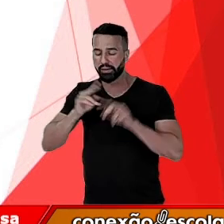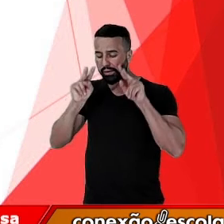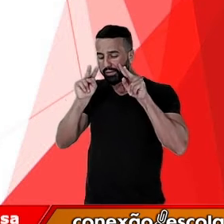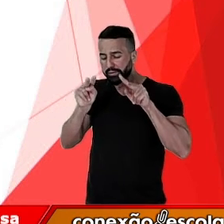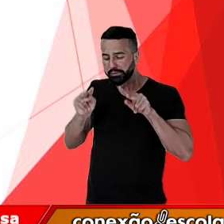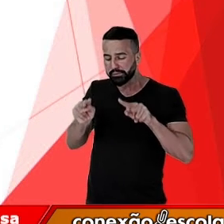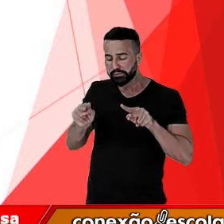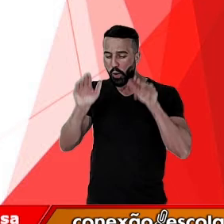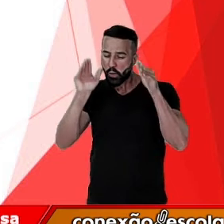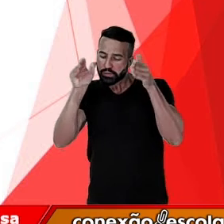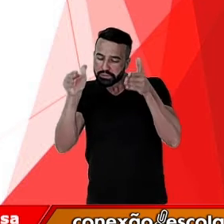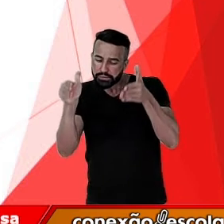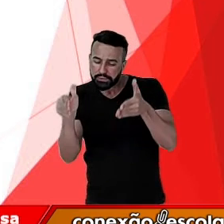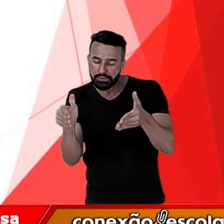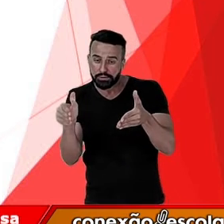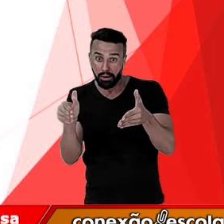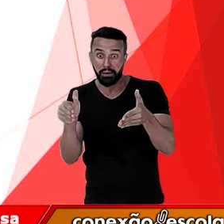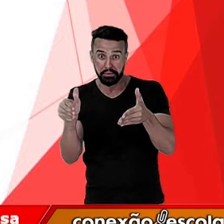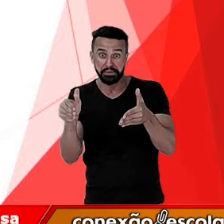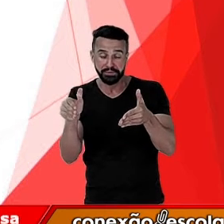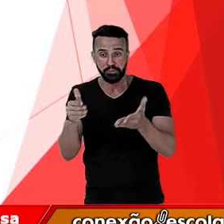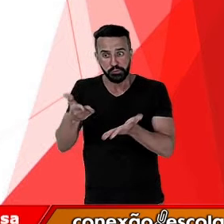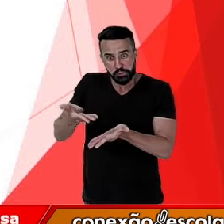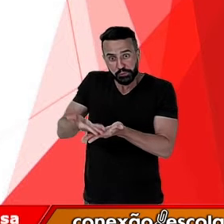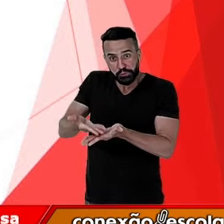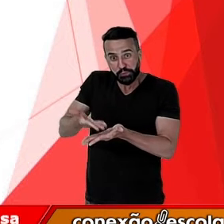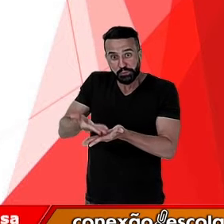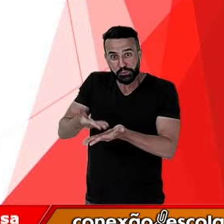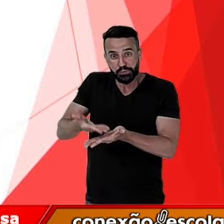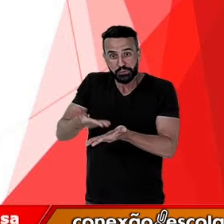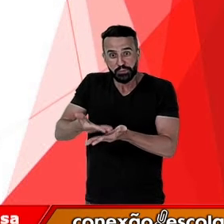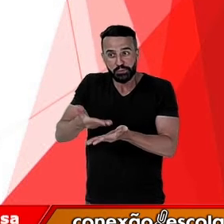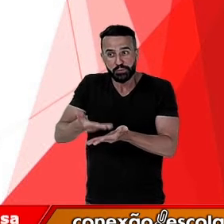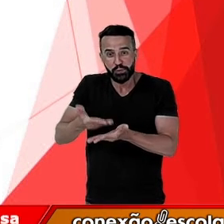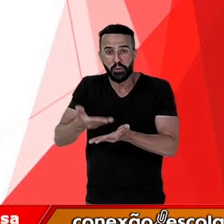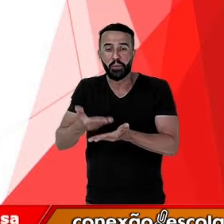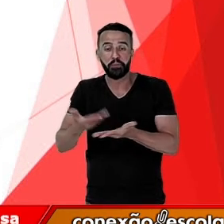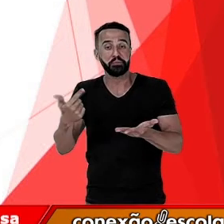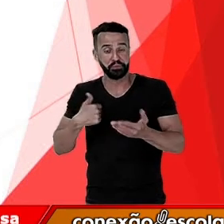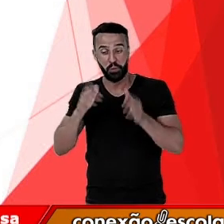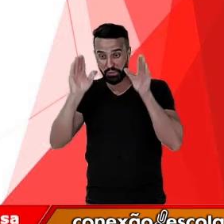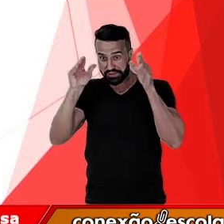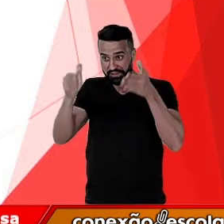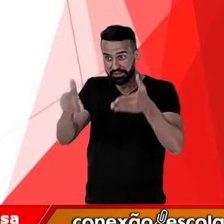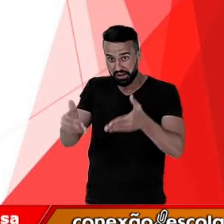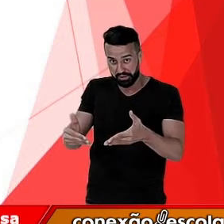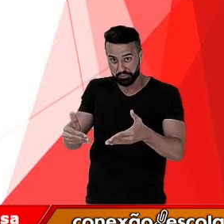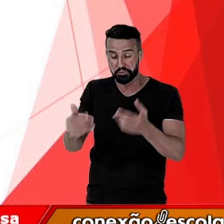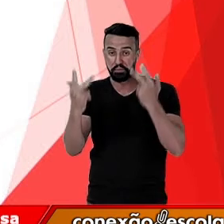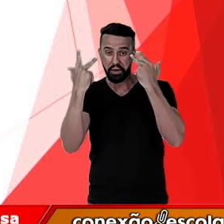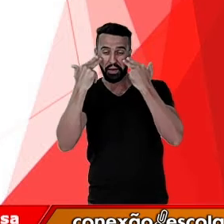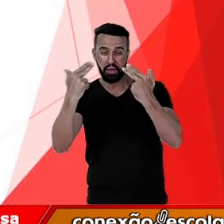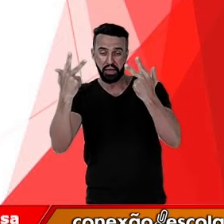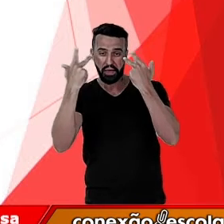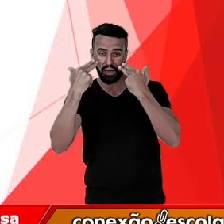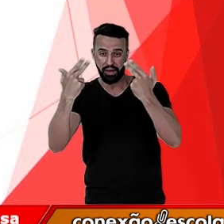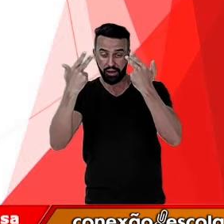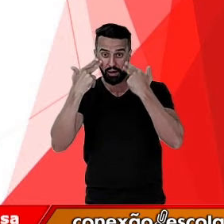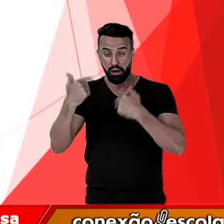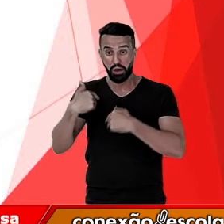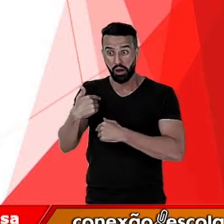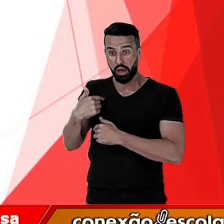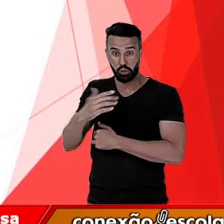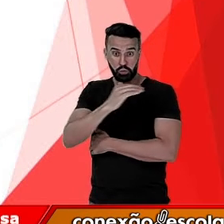ou seja, sugerindo que ele está lendo concentrado. E do outro lado, aquele